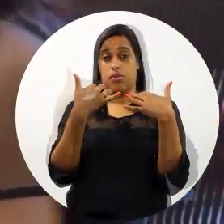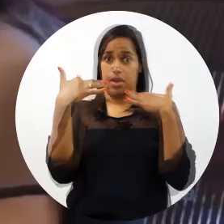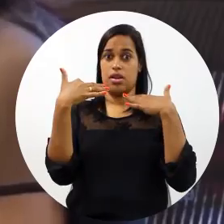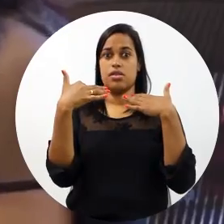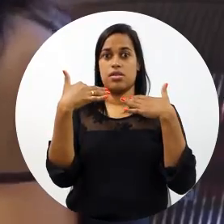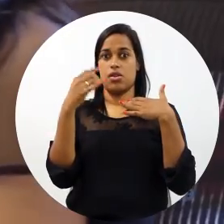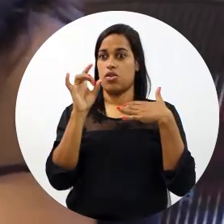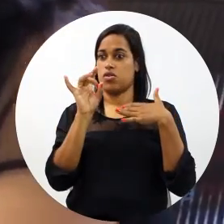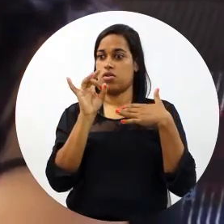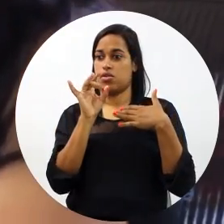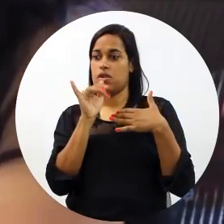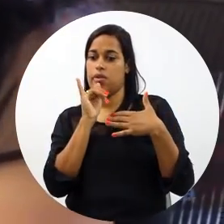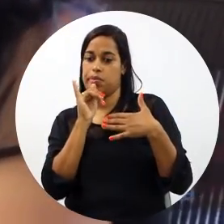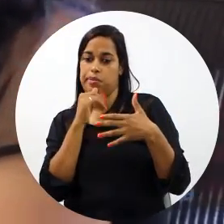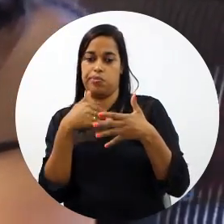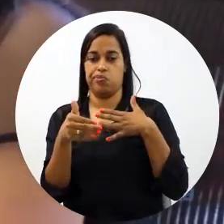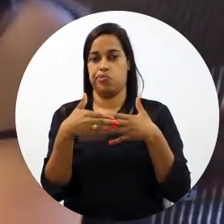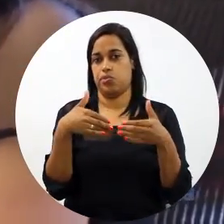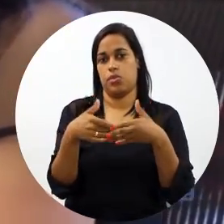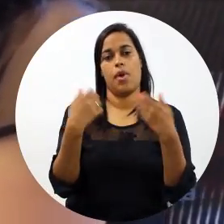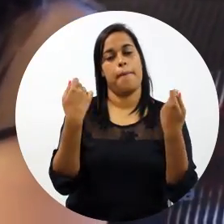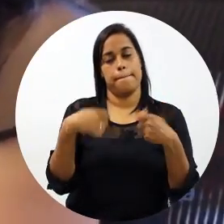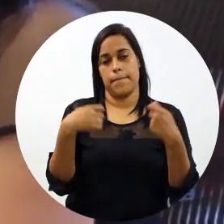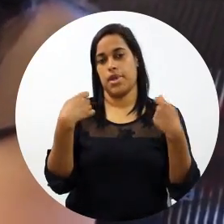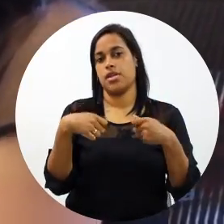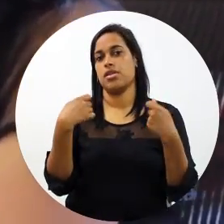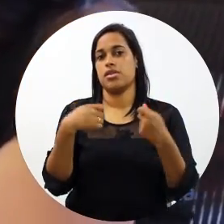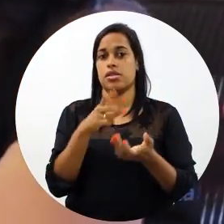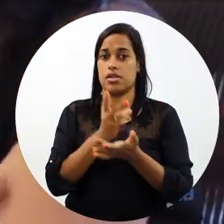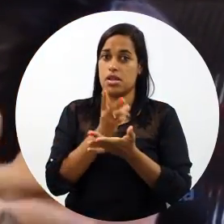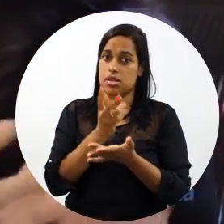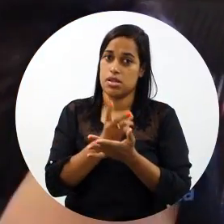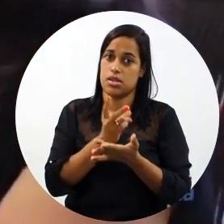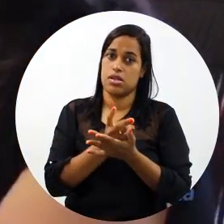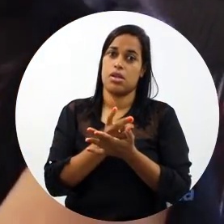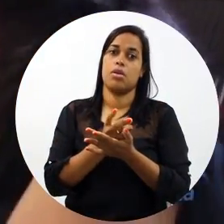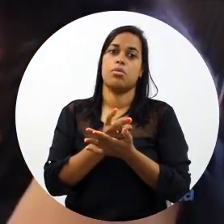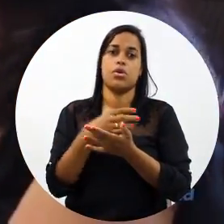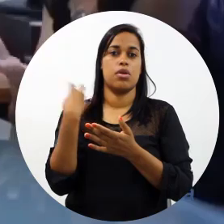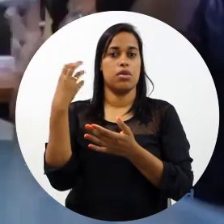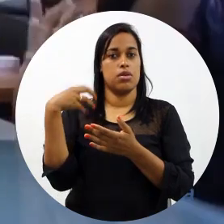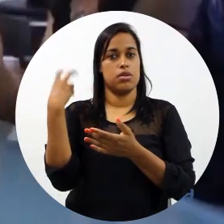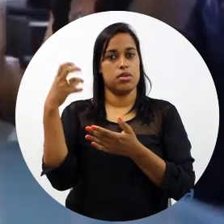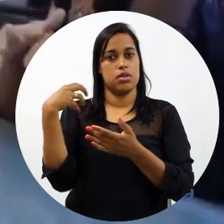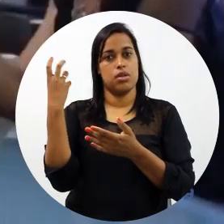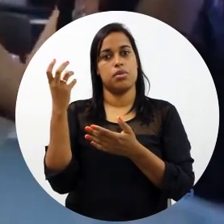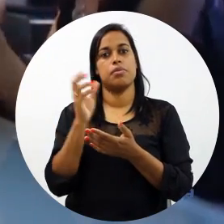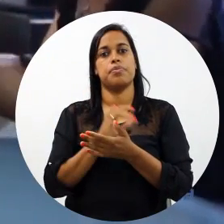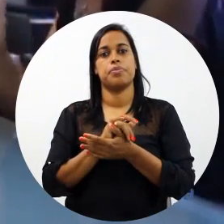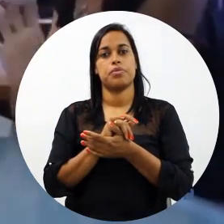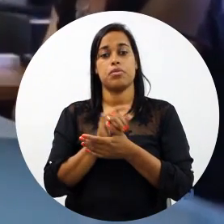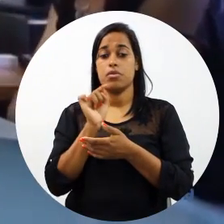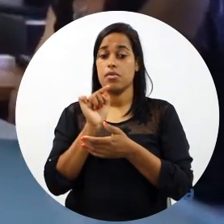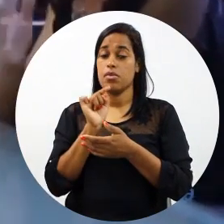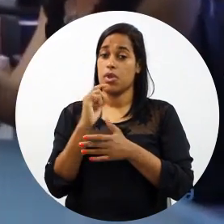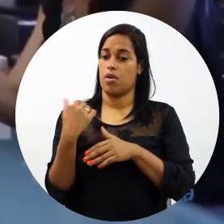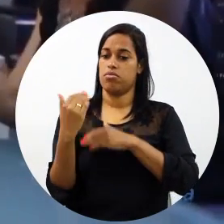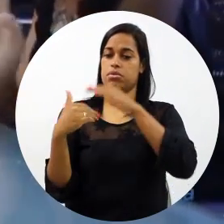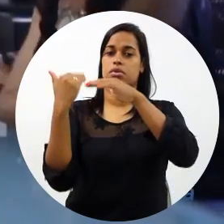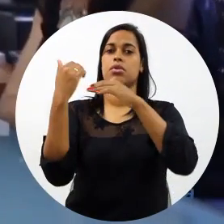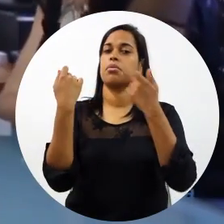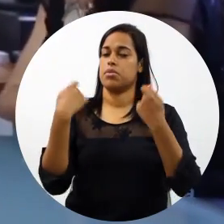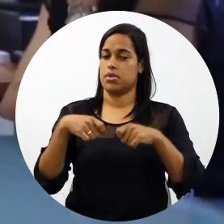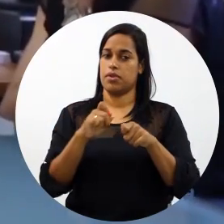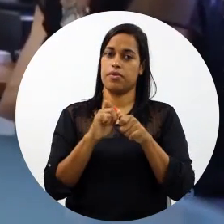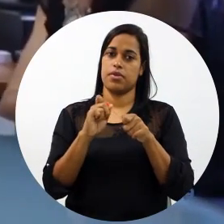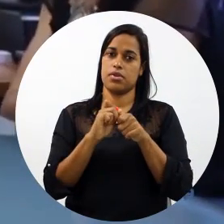dar ré na empilhadeira de qualquer forma, eu tenho que acionar lá o alarme sonoro, enfim, é parte do processo, vai ter que fazer